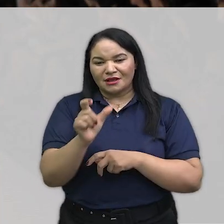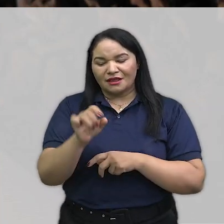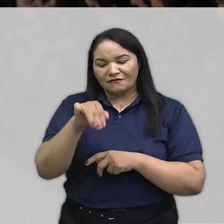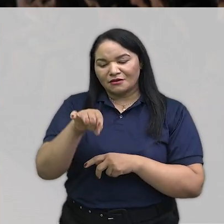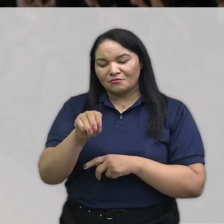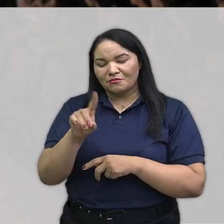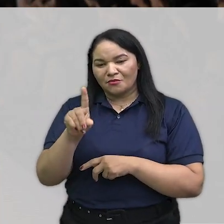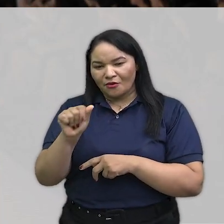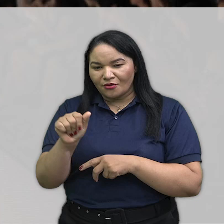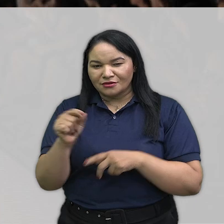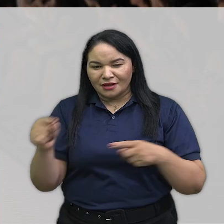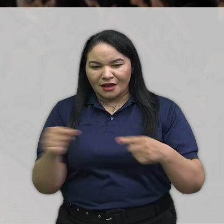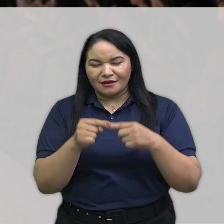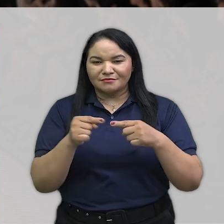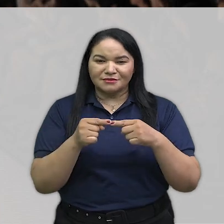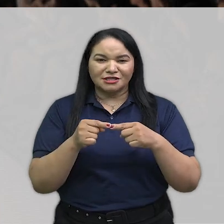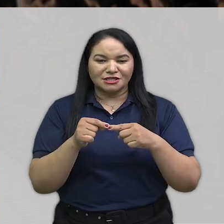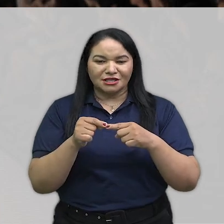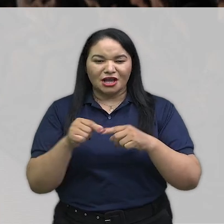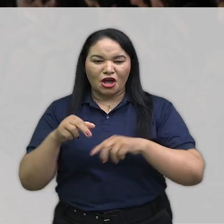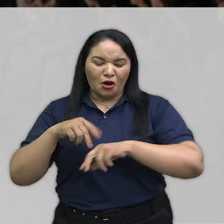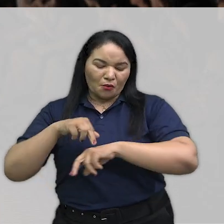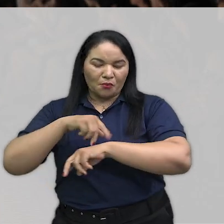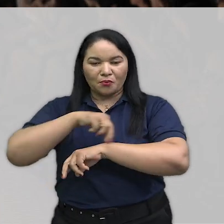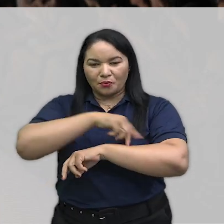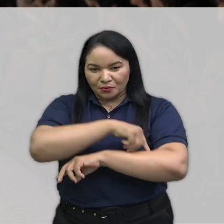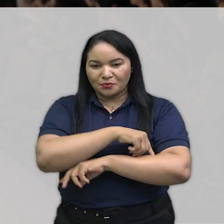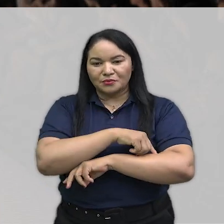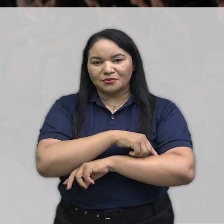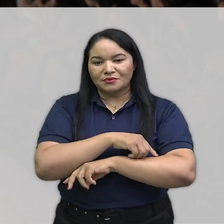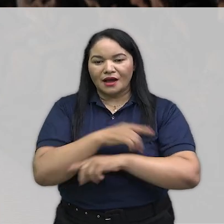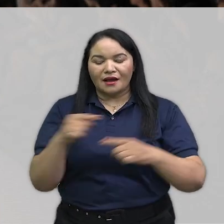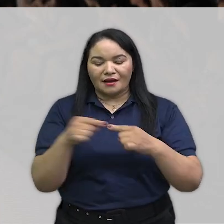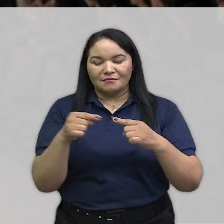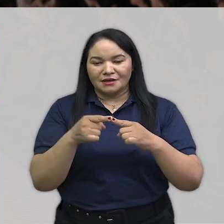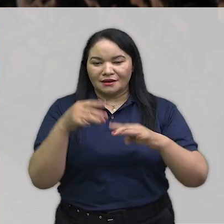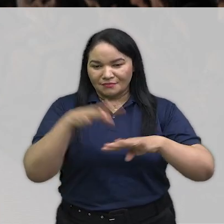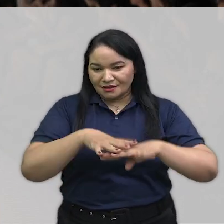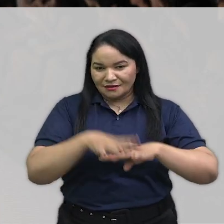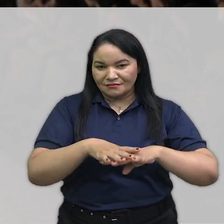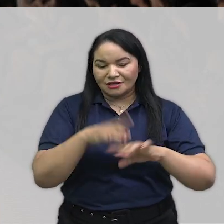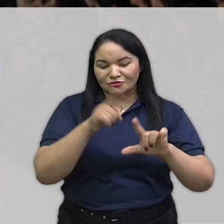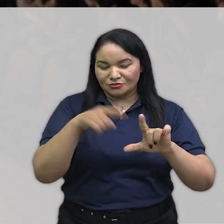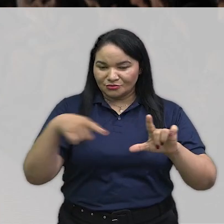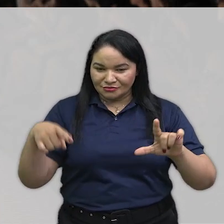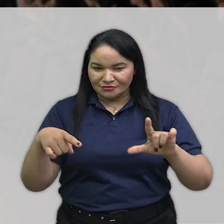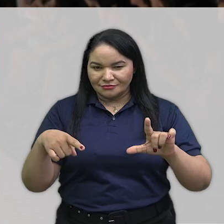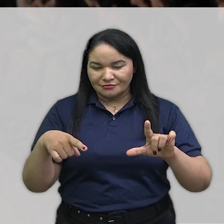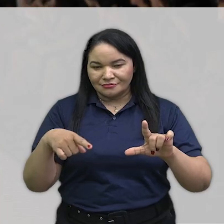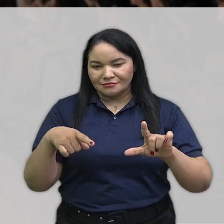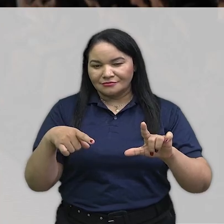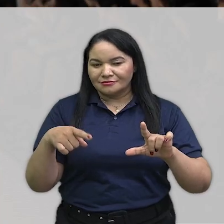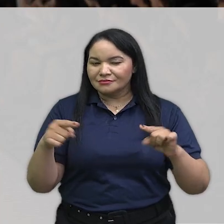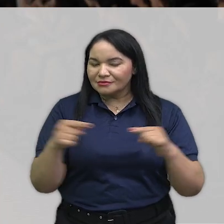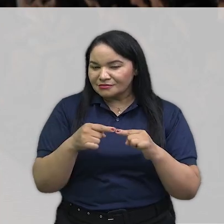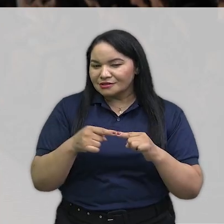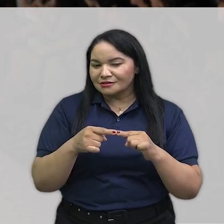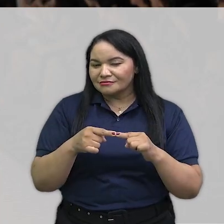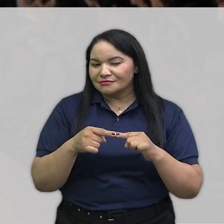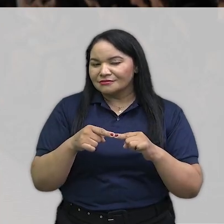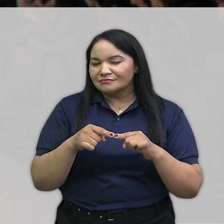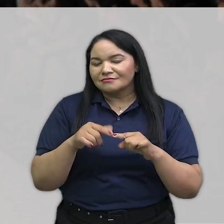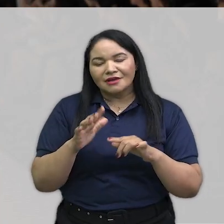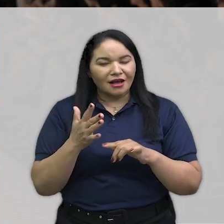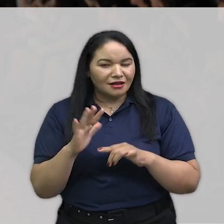a moda de um desfile, com a moda na estatística, por exemplo, né? Da tendência central? De uma certa forma,